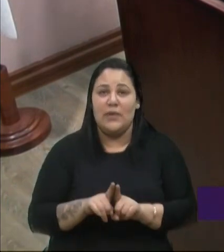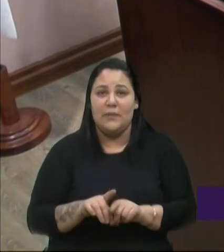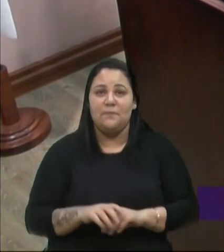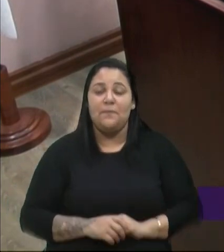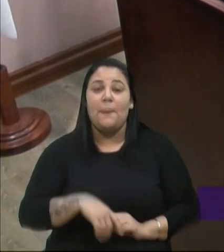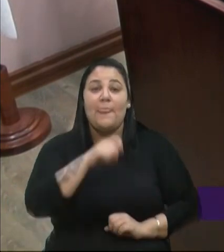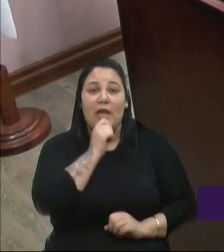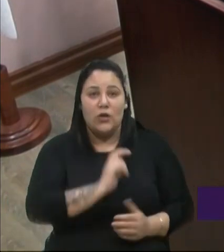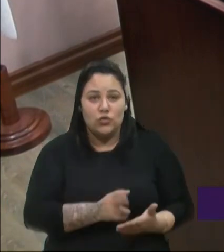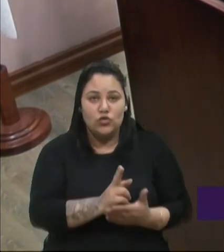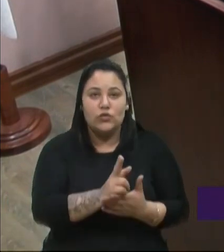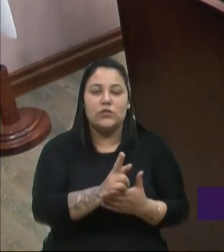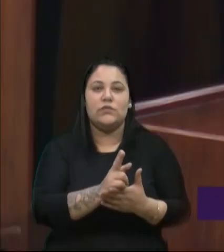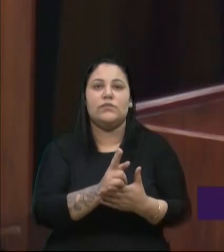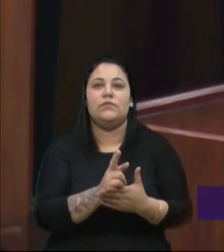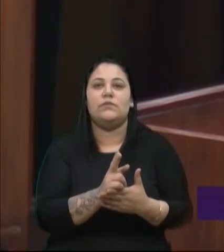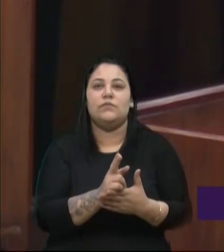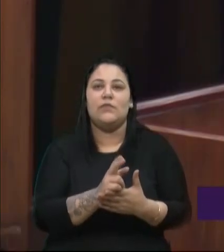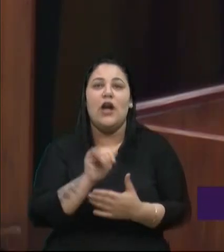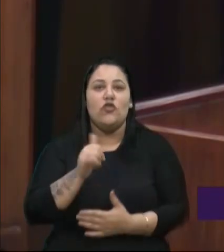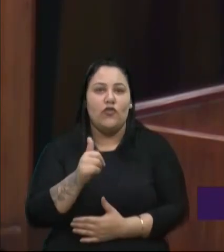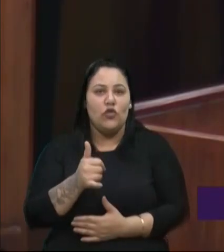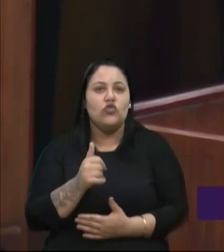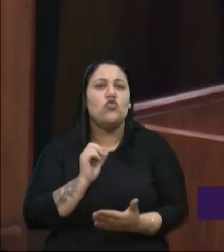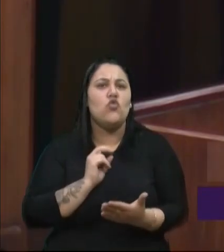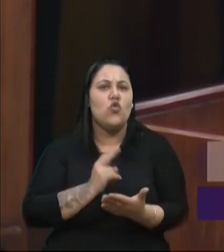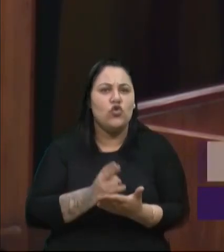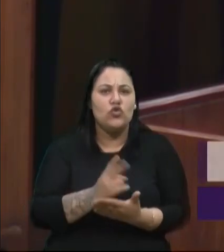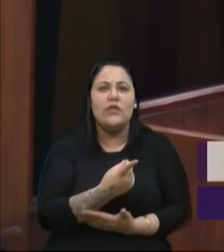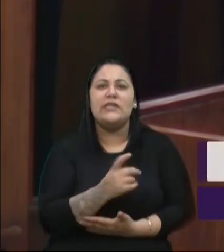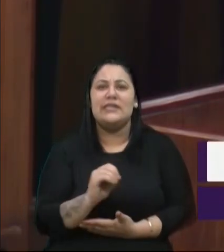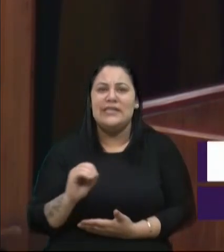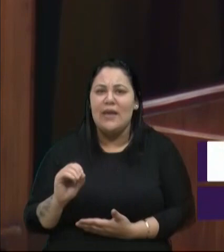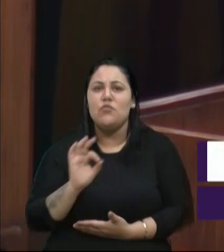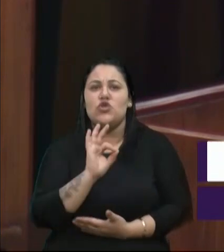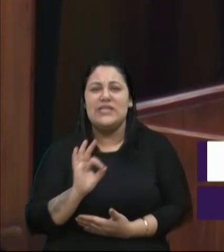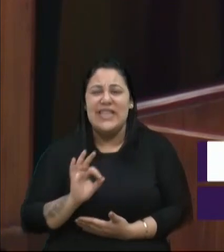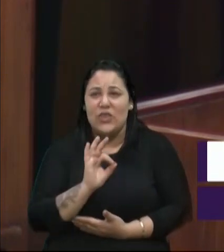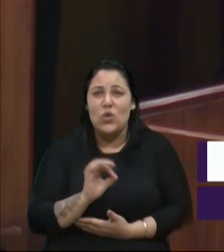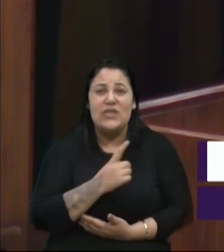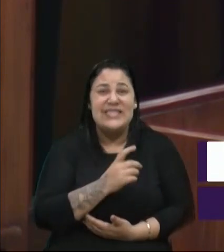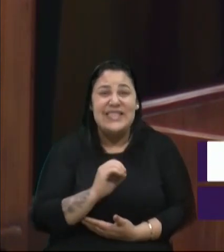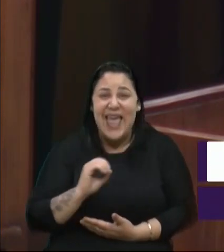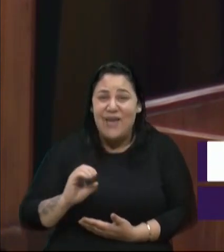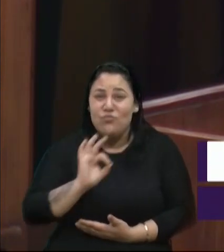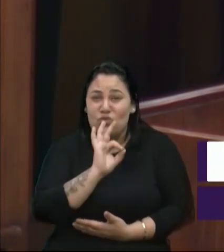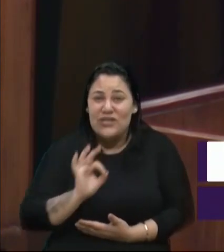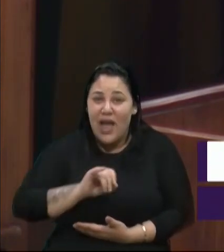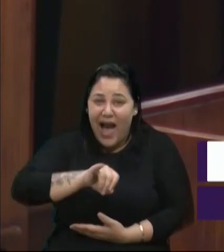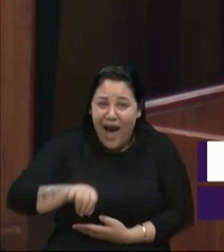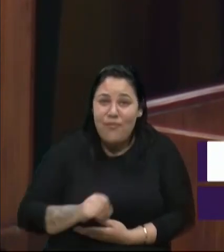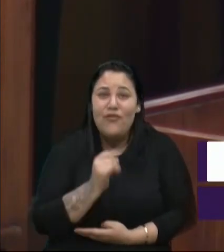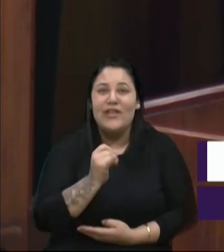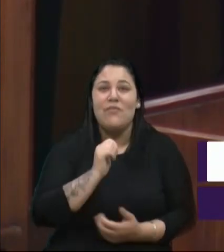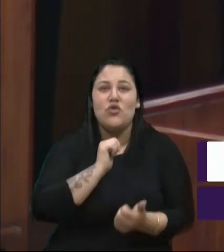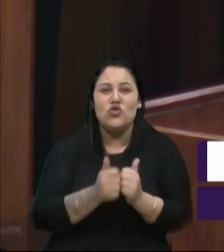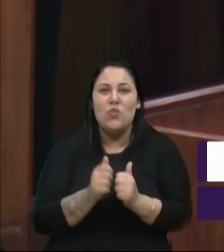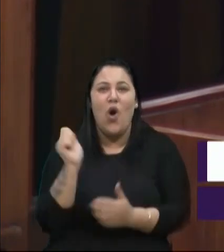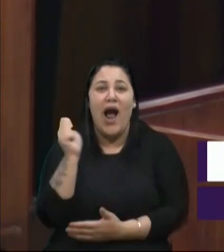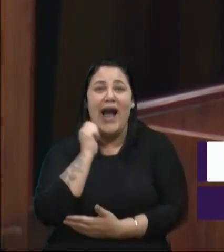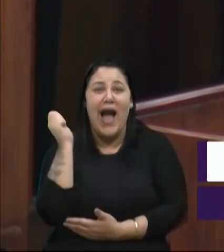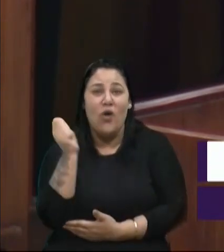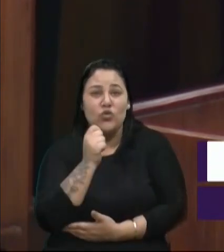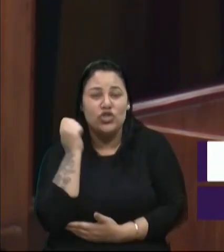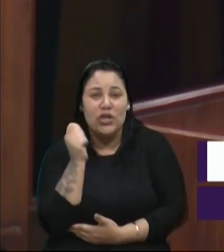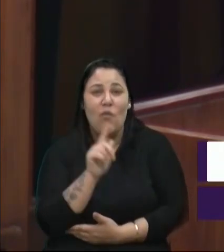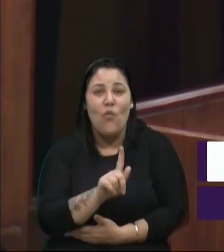Ainda, as Esmeraldas seguem com 100%, presidente, 100% de aproveitamento no gauchão deste ano.